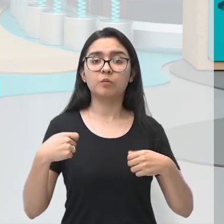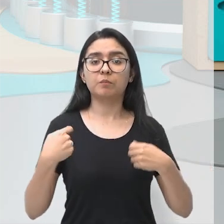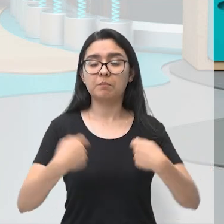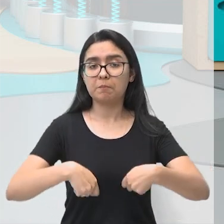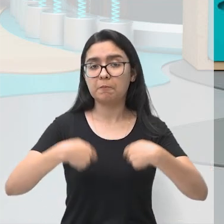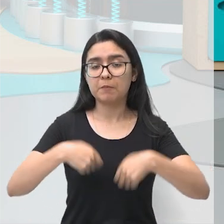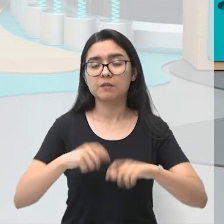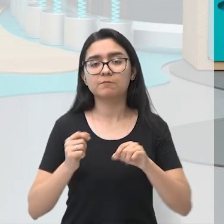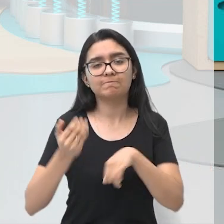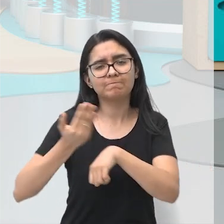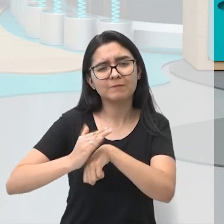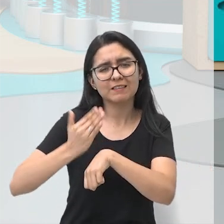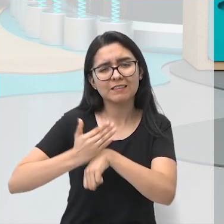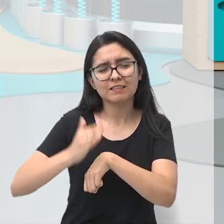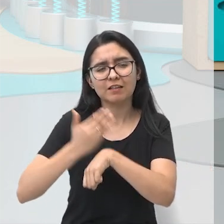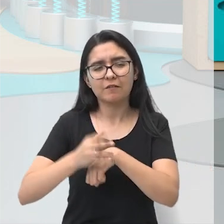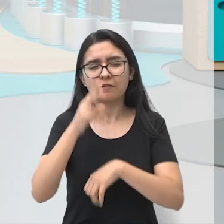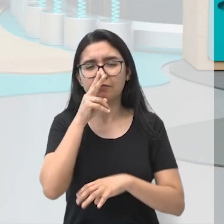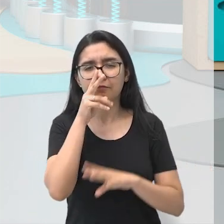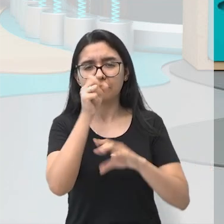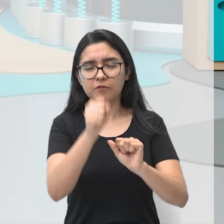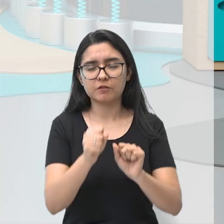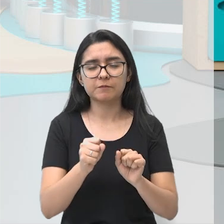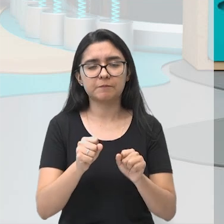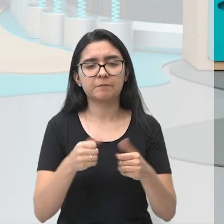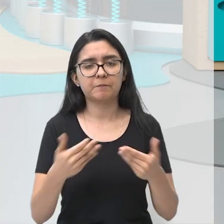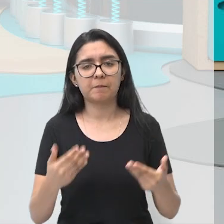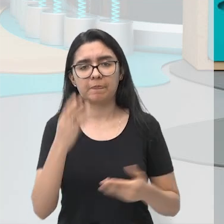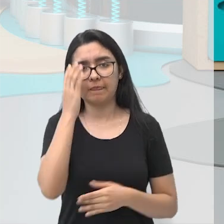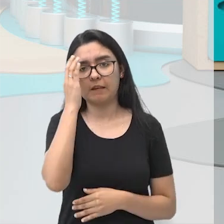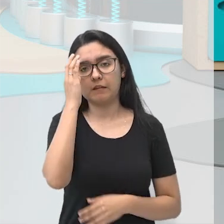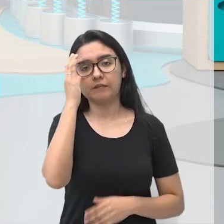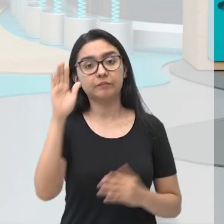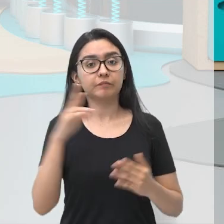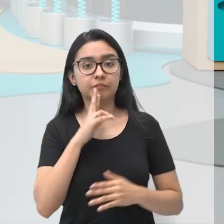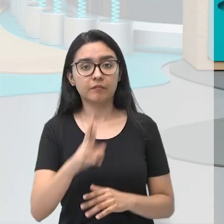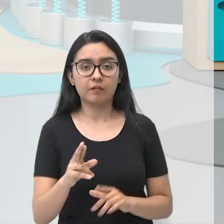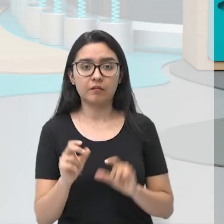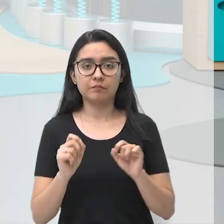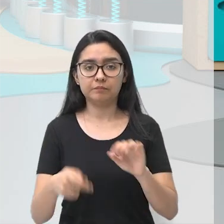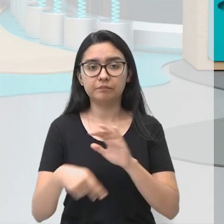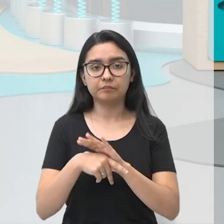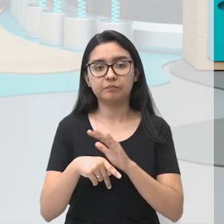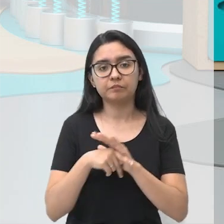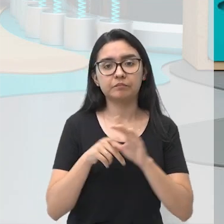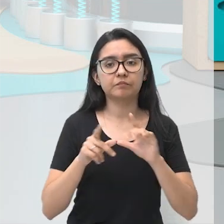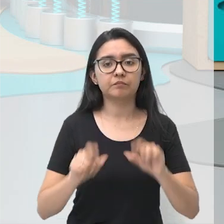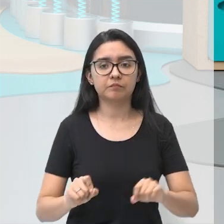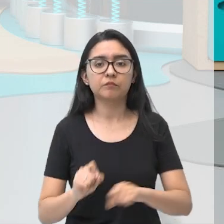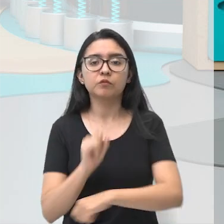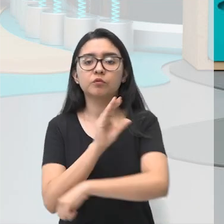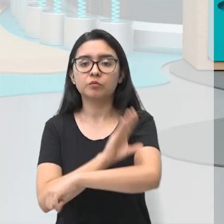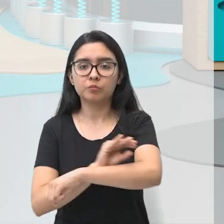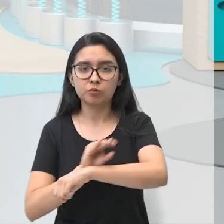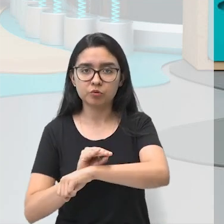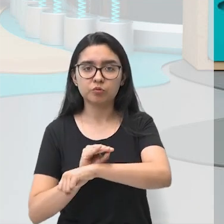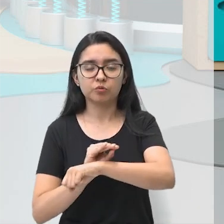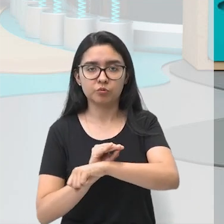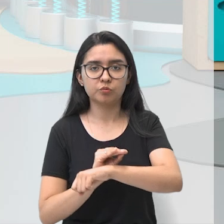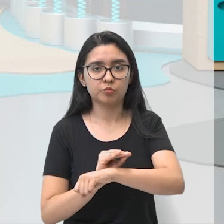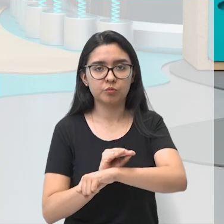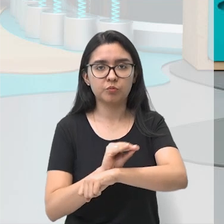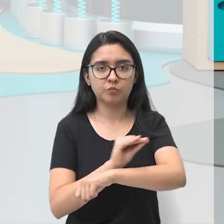precisa treinar aí a força, ela vai ser esse resultado do tensionamento, né, da contração de vários